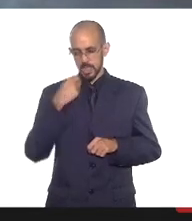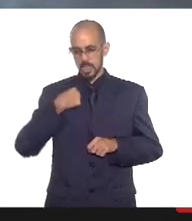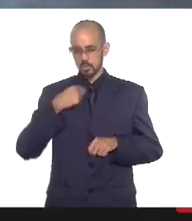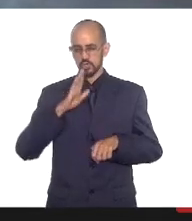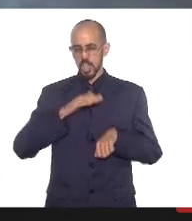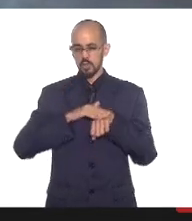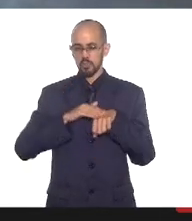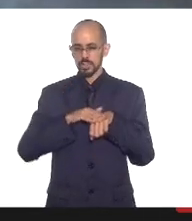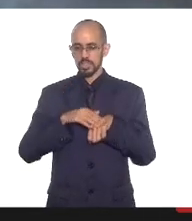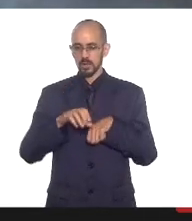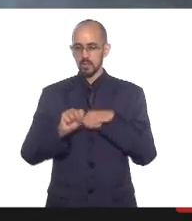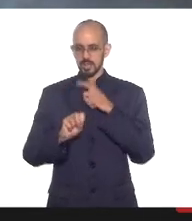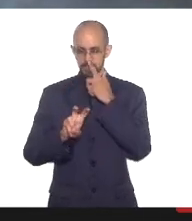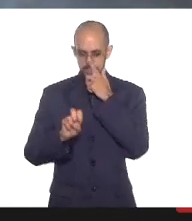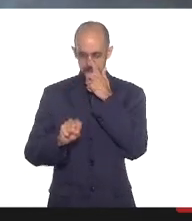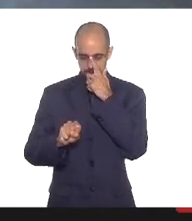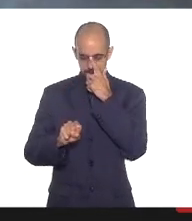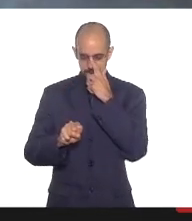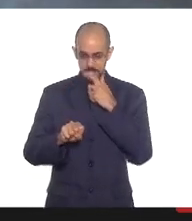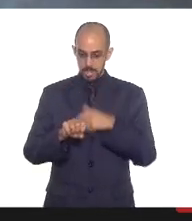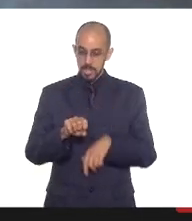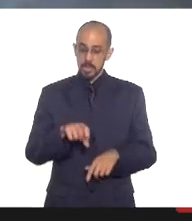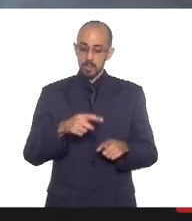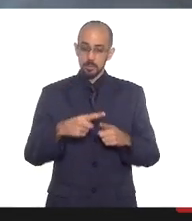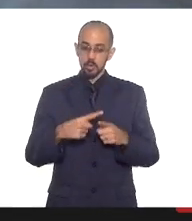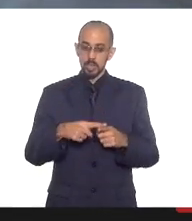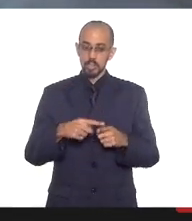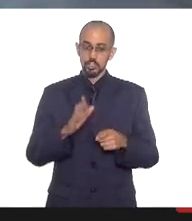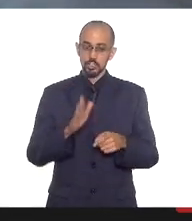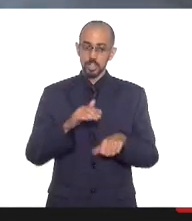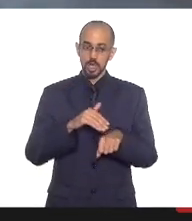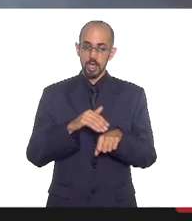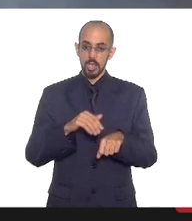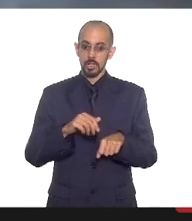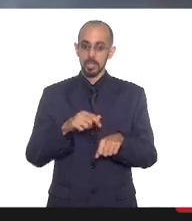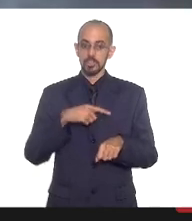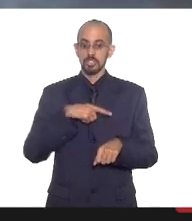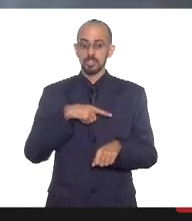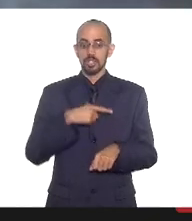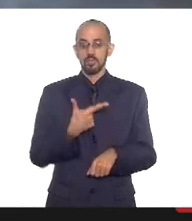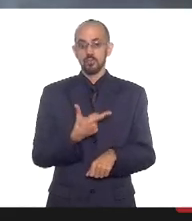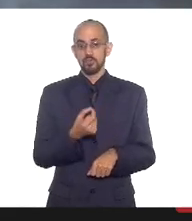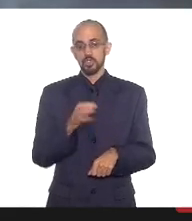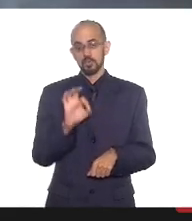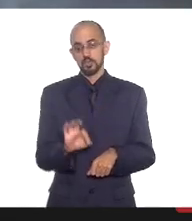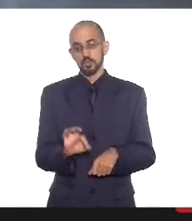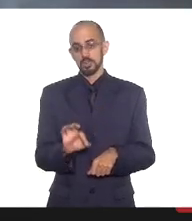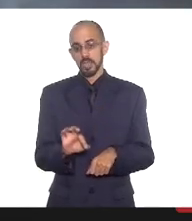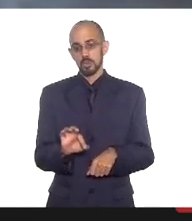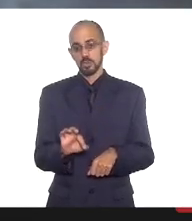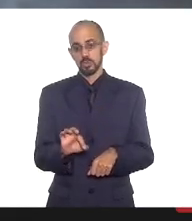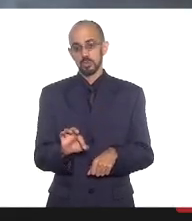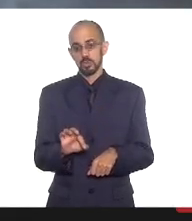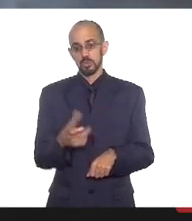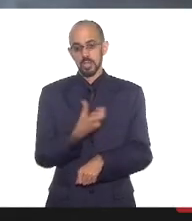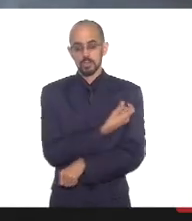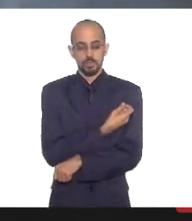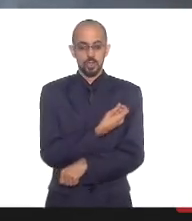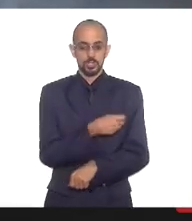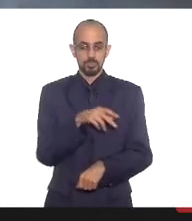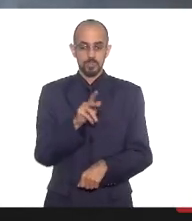o Ministério da Saúde hoje só o canal doses para vinte por cento de profissionais de Educação Básica